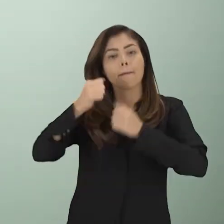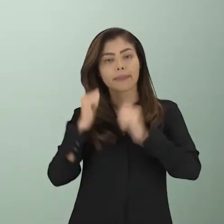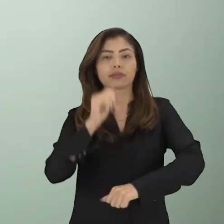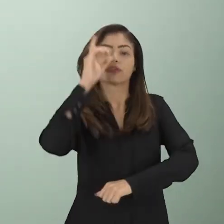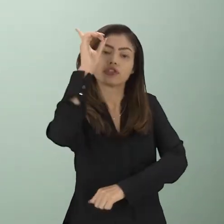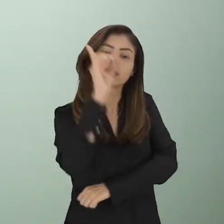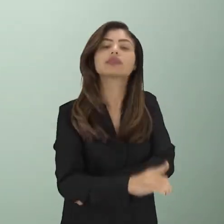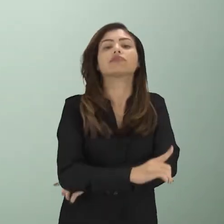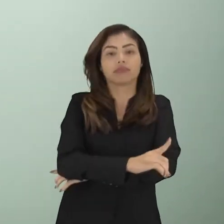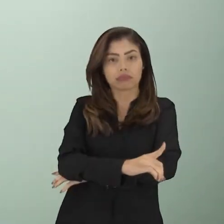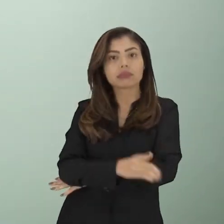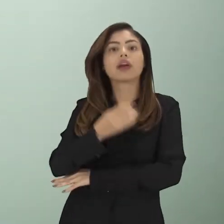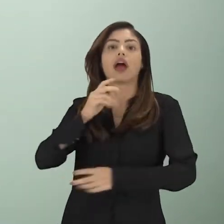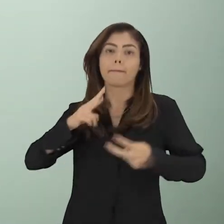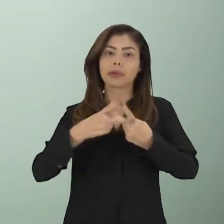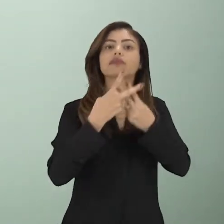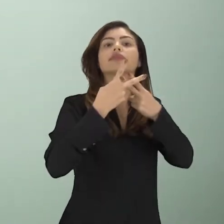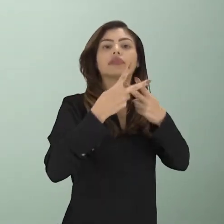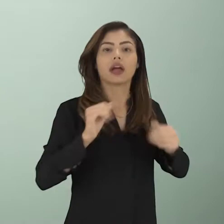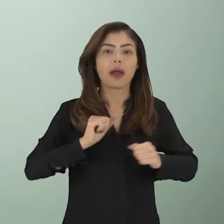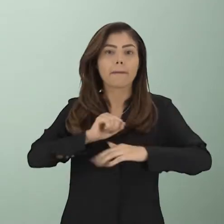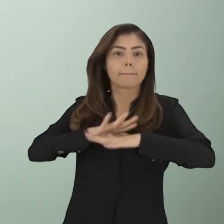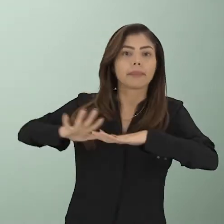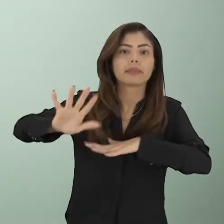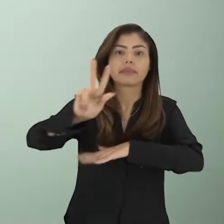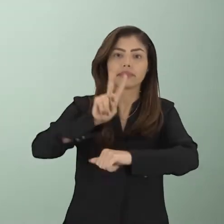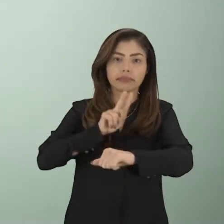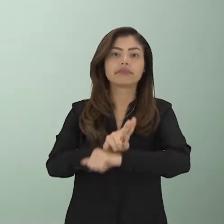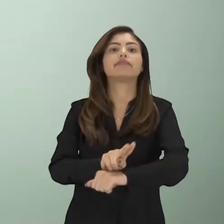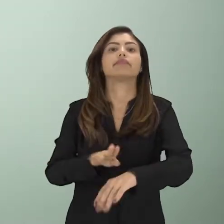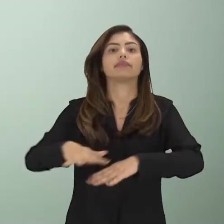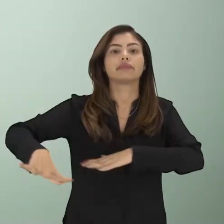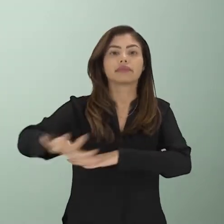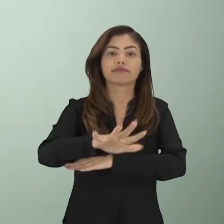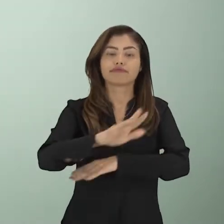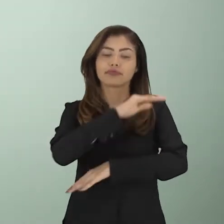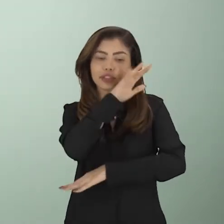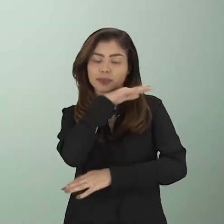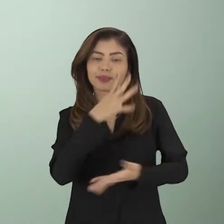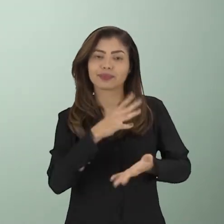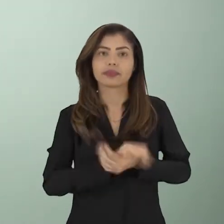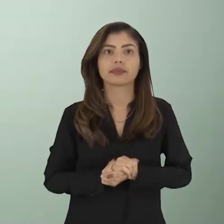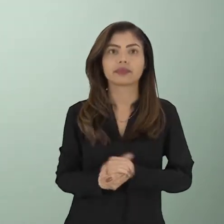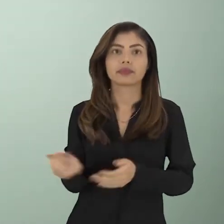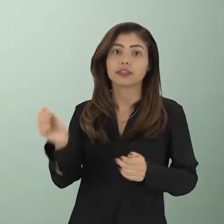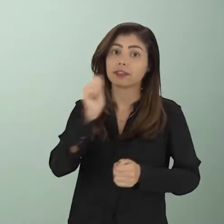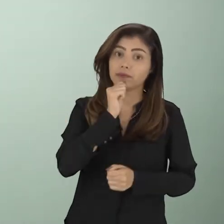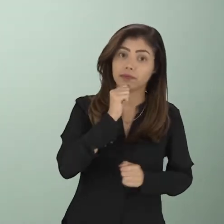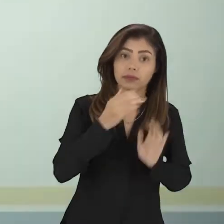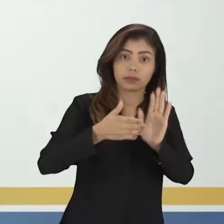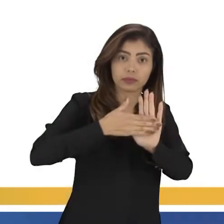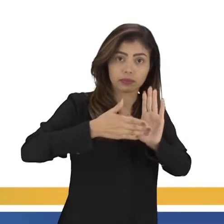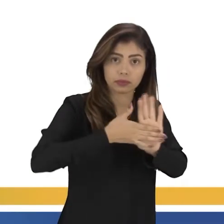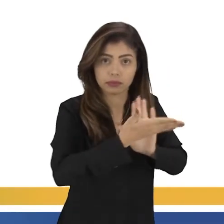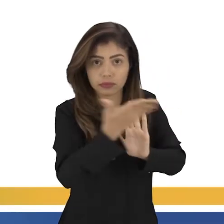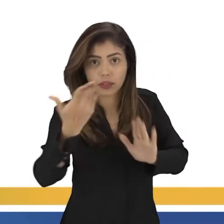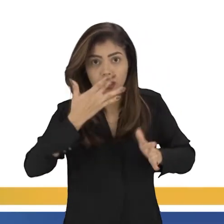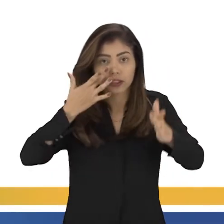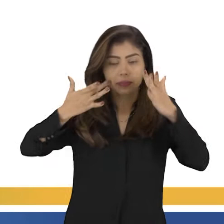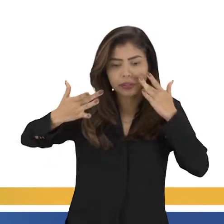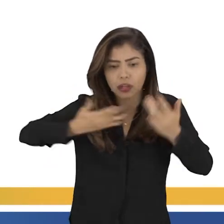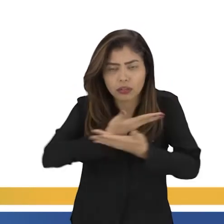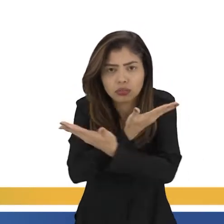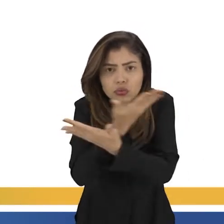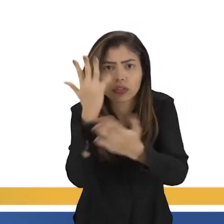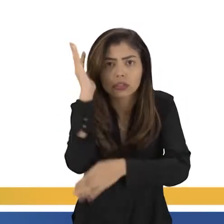de direito e proteção da sociedade. Ainda voltando para o zoológico, a nova proposta, em vez do espetáculo